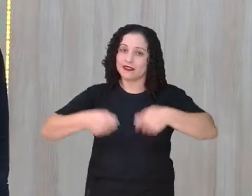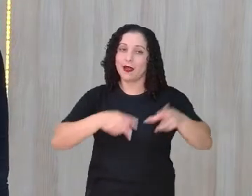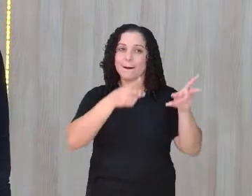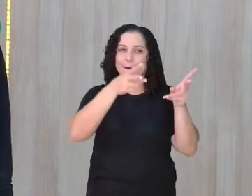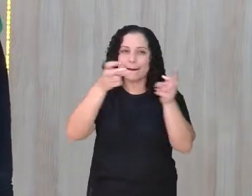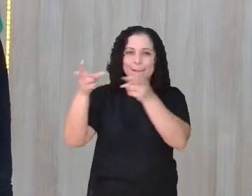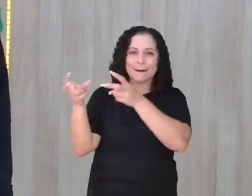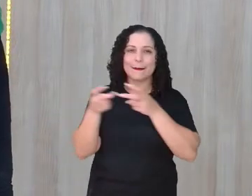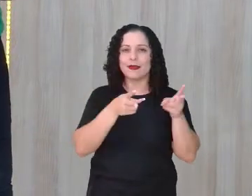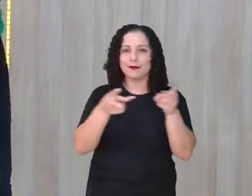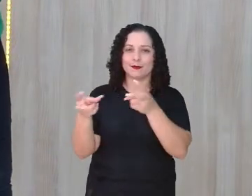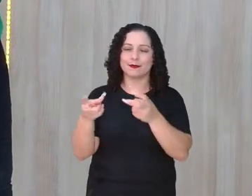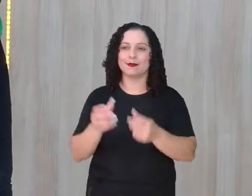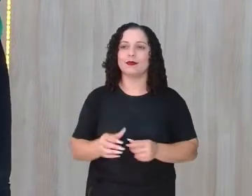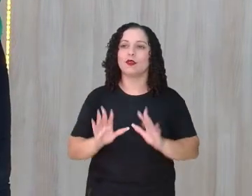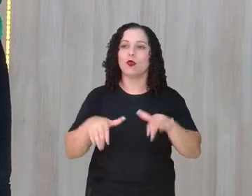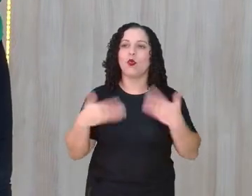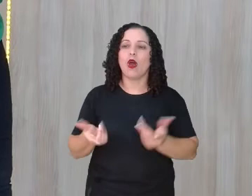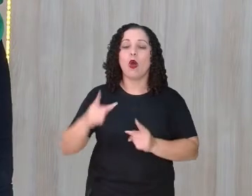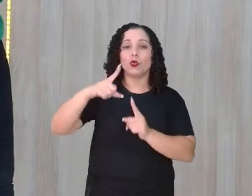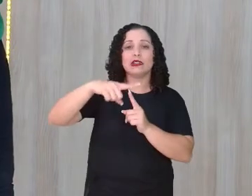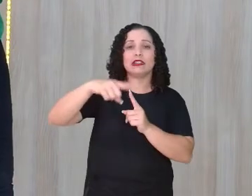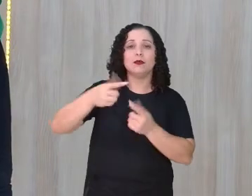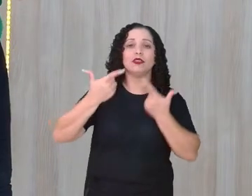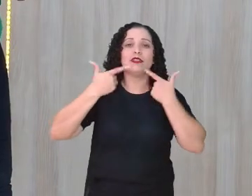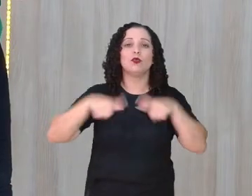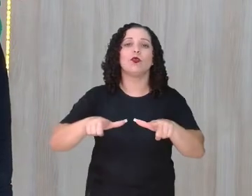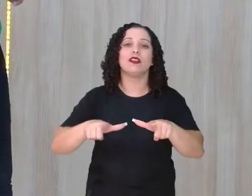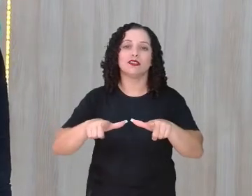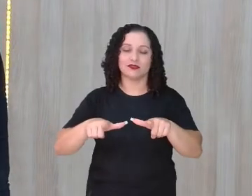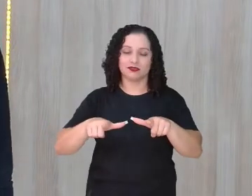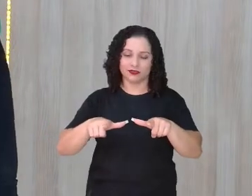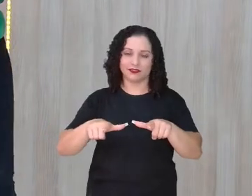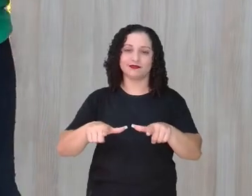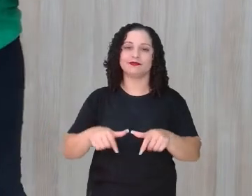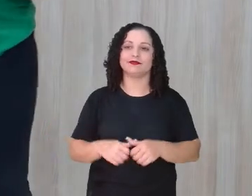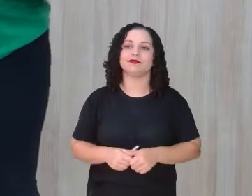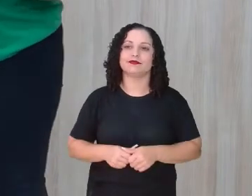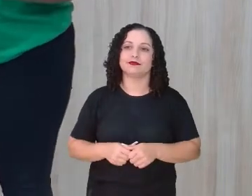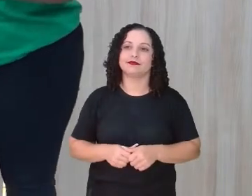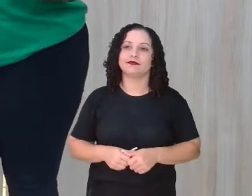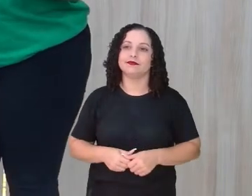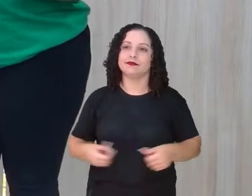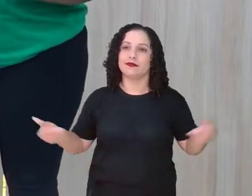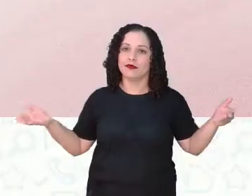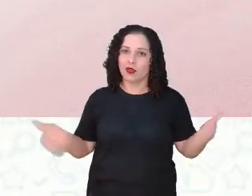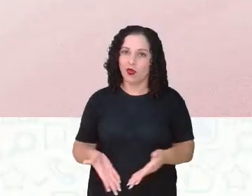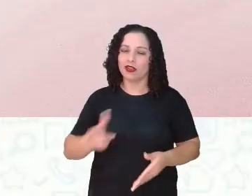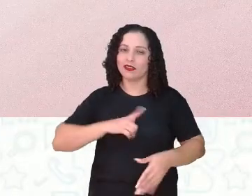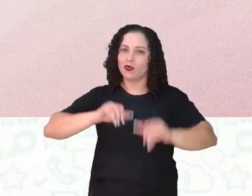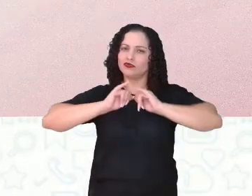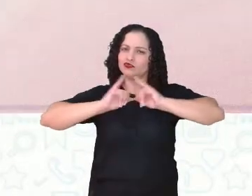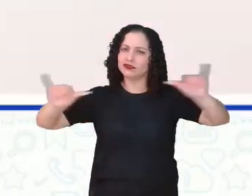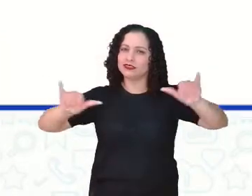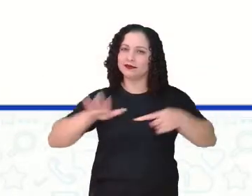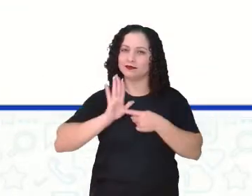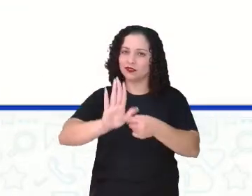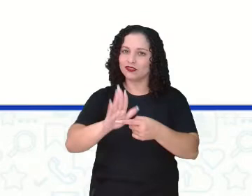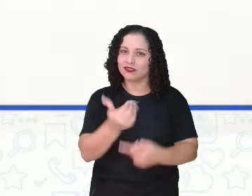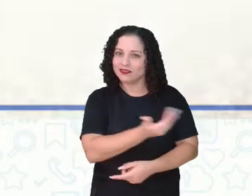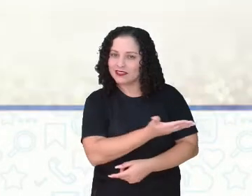perceber. O tipo de linguagem. E aí eu trouxe uma outra notícia para falar de uma questão